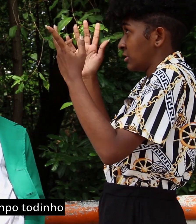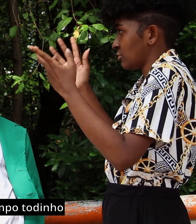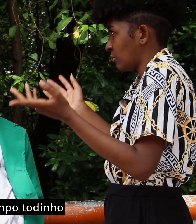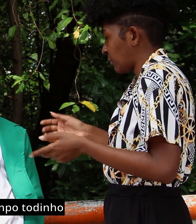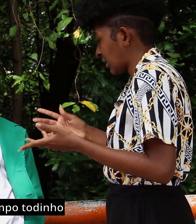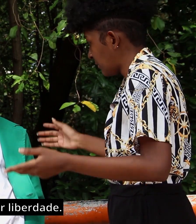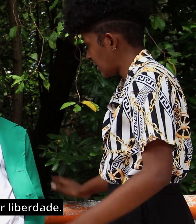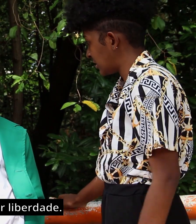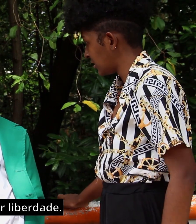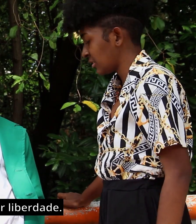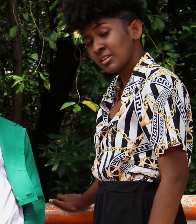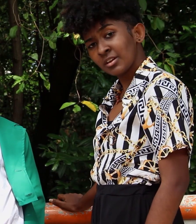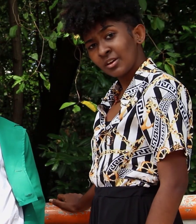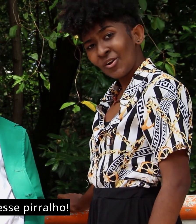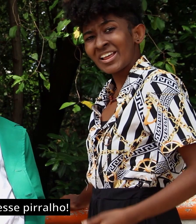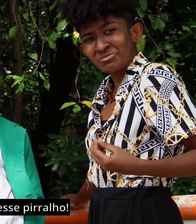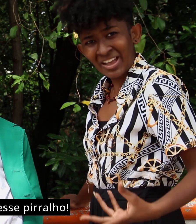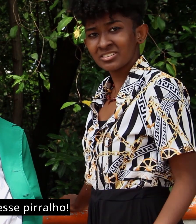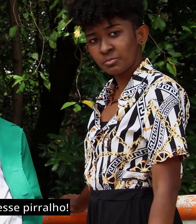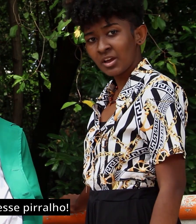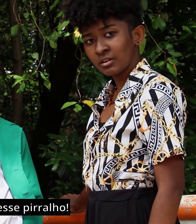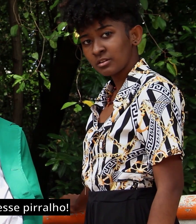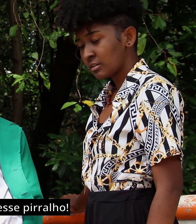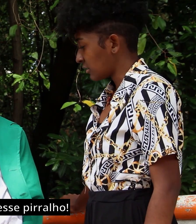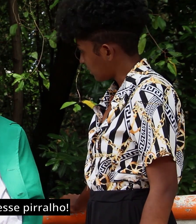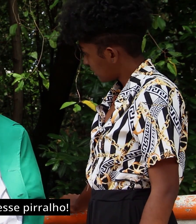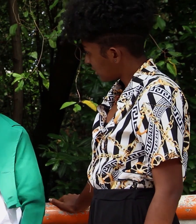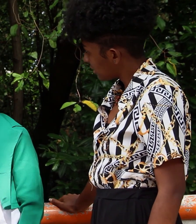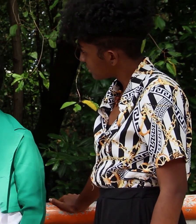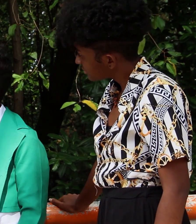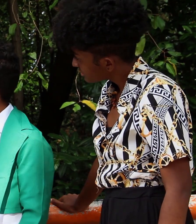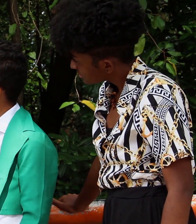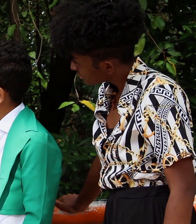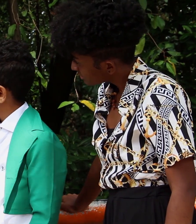você vai ter o tempo todinho do mundo pra ter liberdade. Olha a audácia desse pirralho.